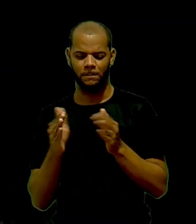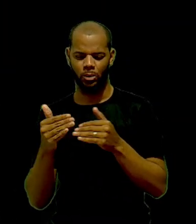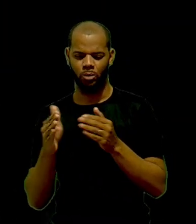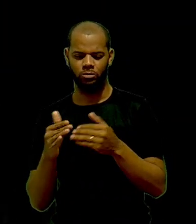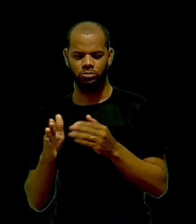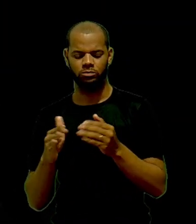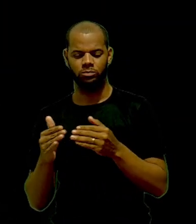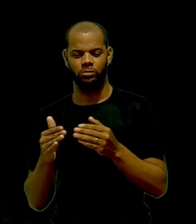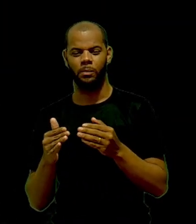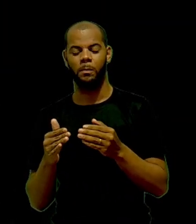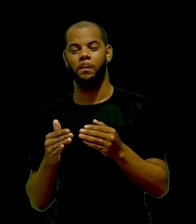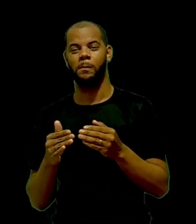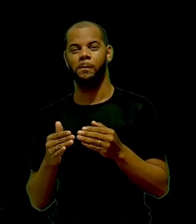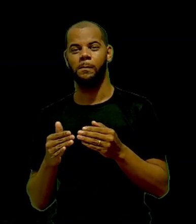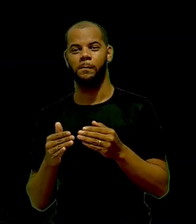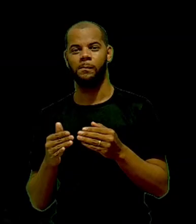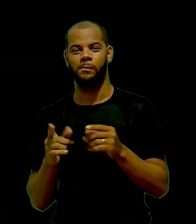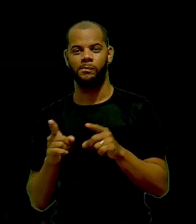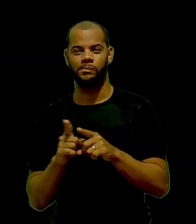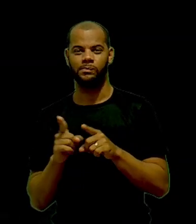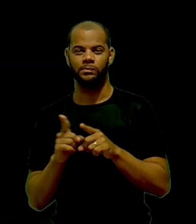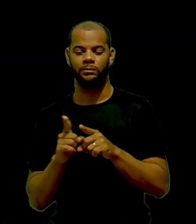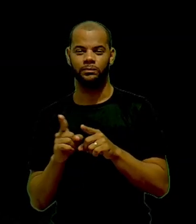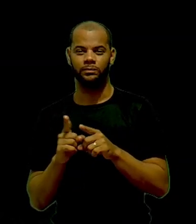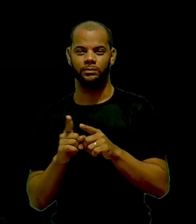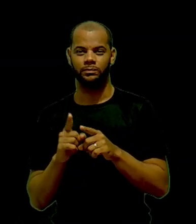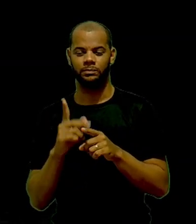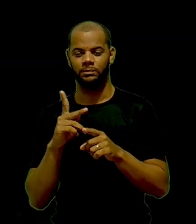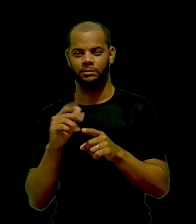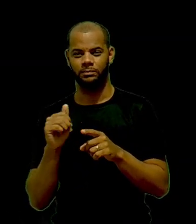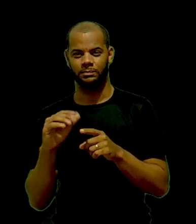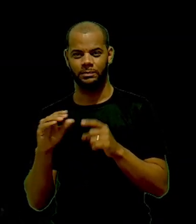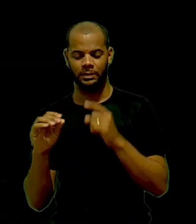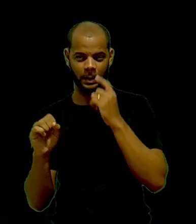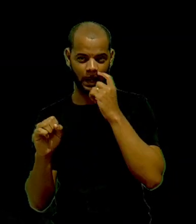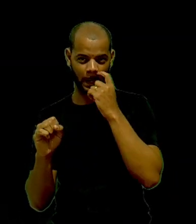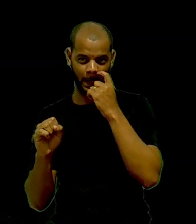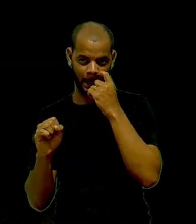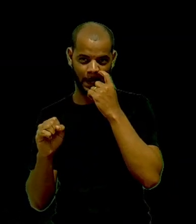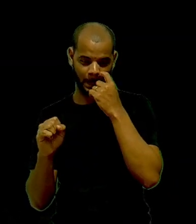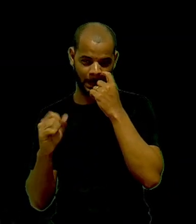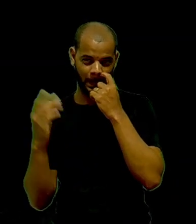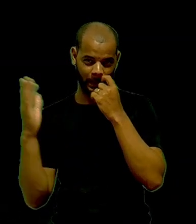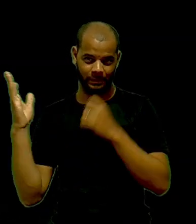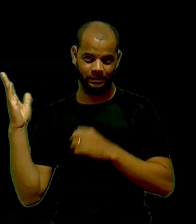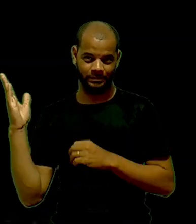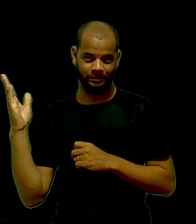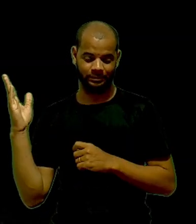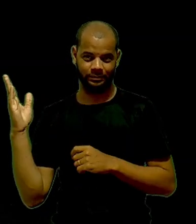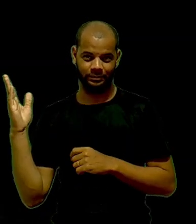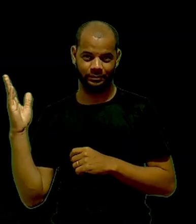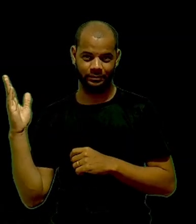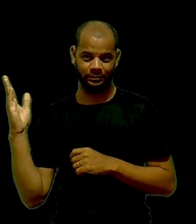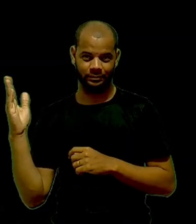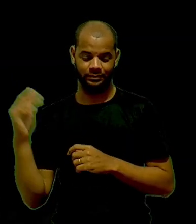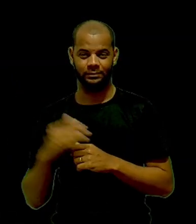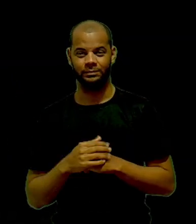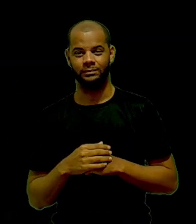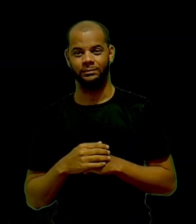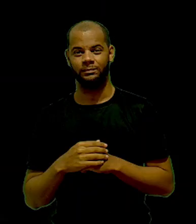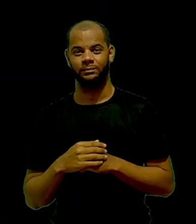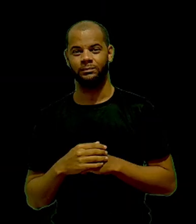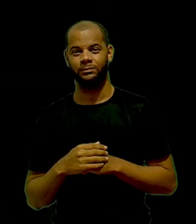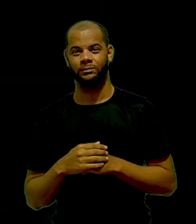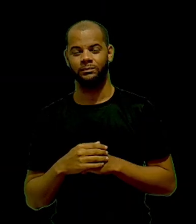dos módulos faz packs, depois a gente faz racks, bota um monte de rack dentro de